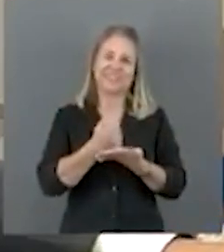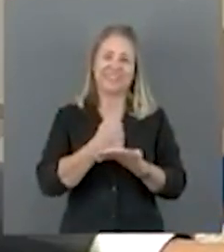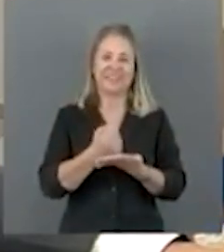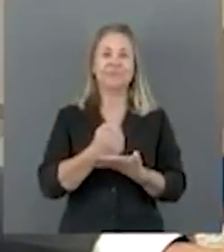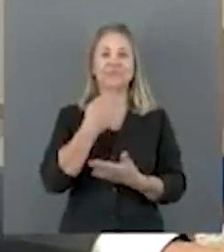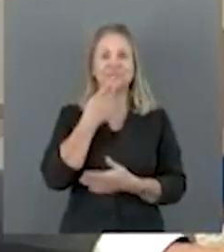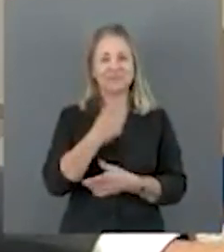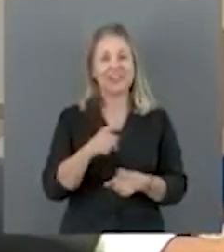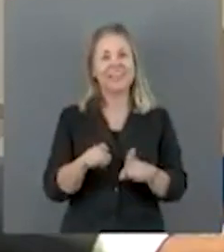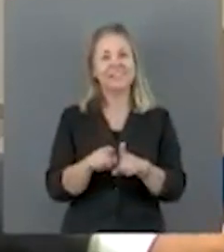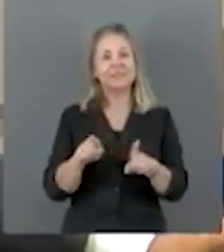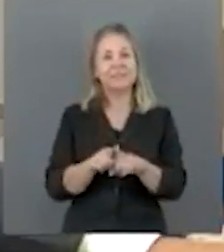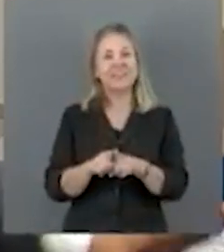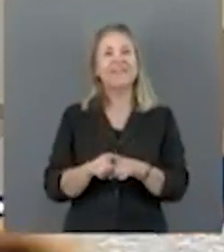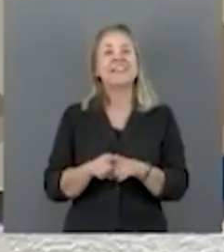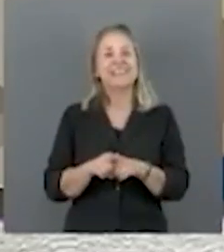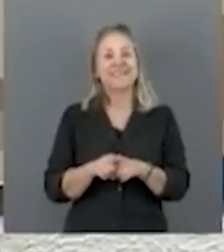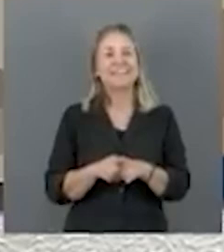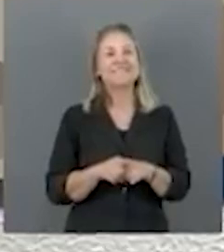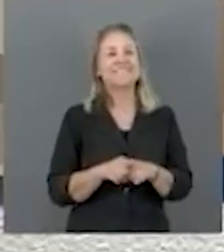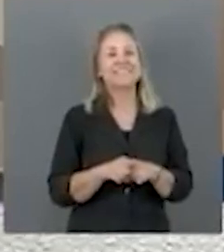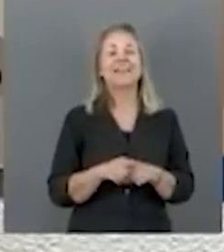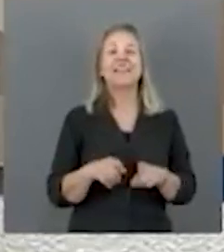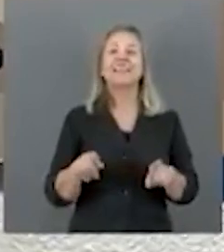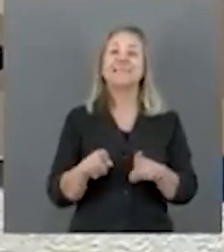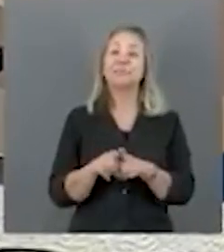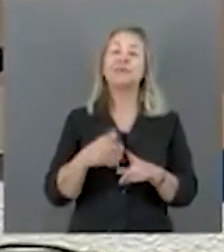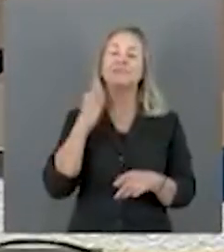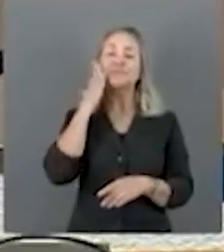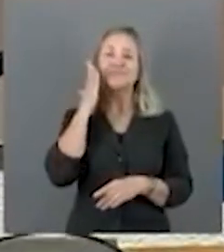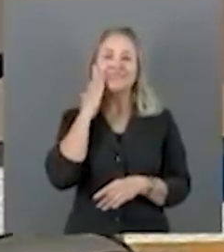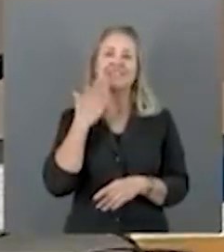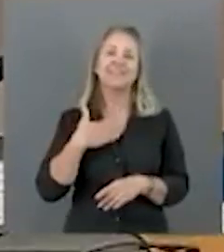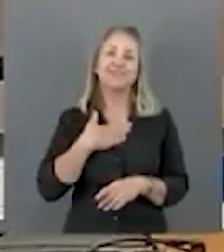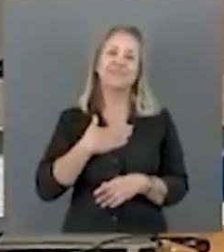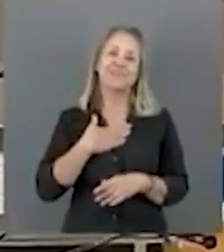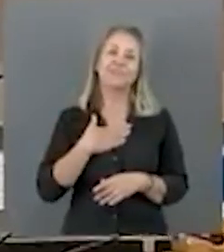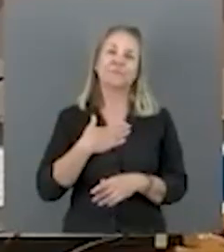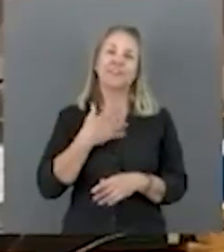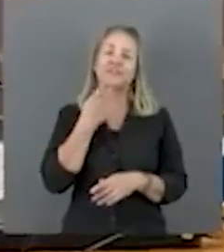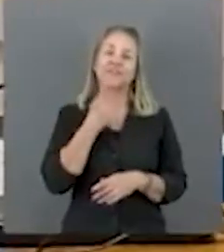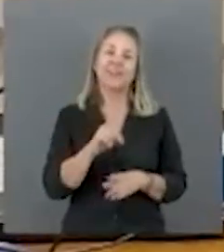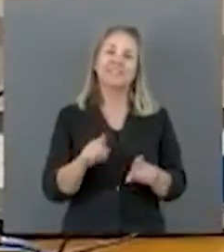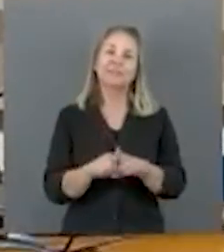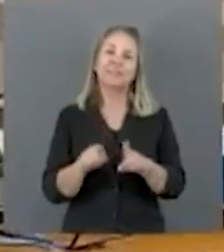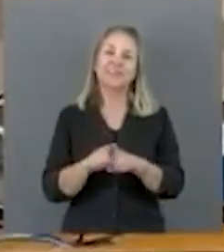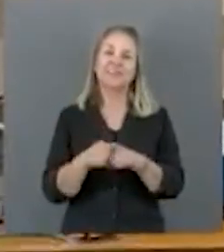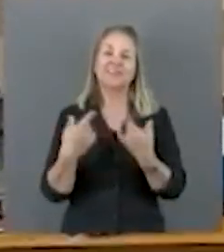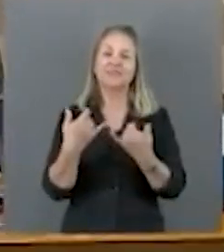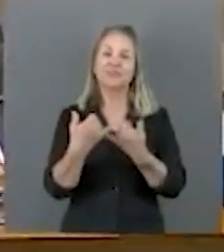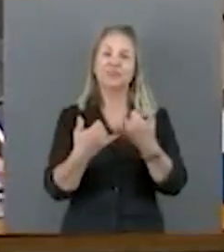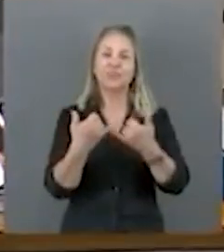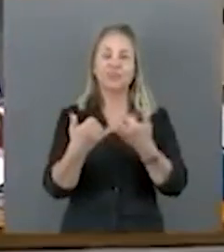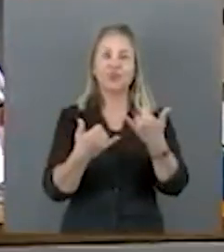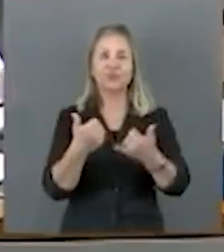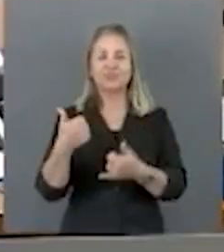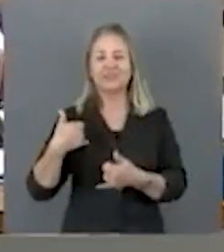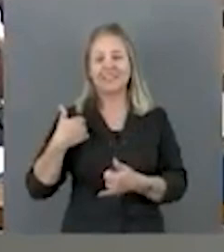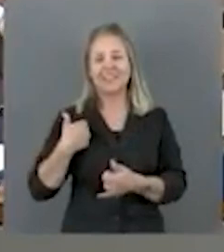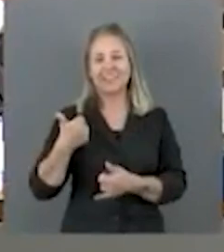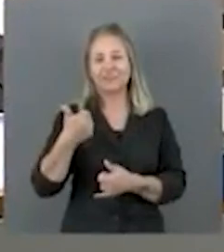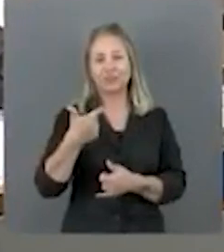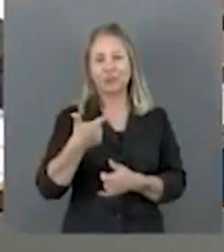Filhos, viu? E se eu dizer que eles não jogam, eu estou aqui mentindo. É, eles jogam. Não, parece que é uma estatística que diz que os jovens entre 12